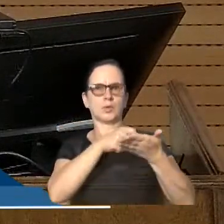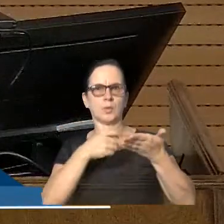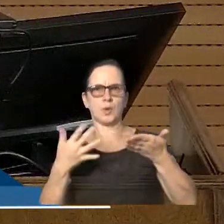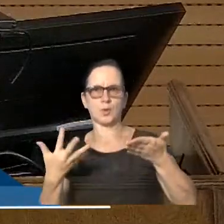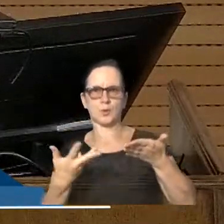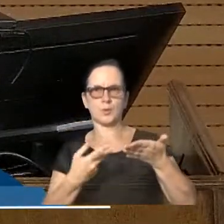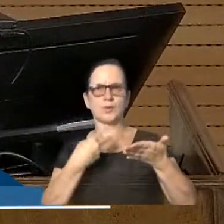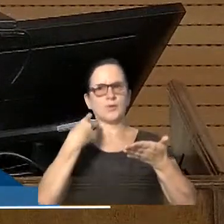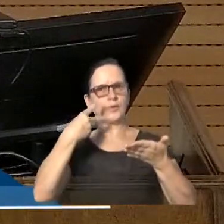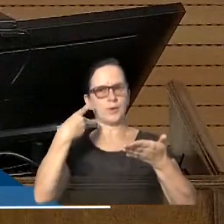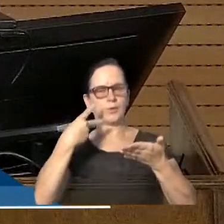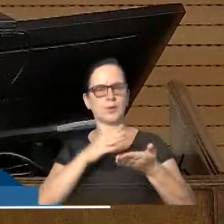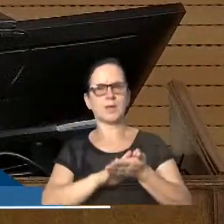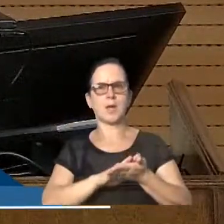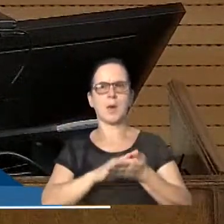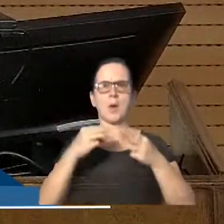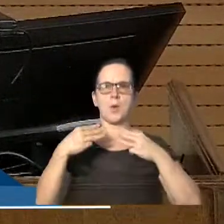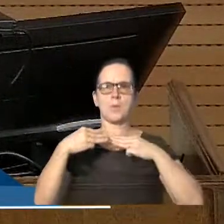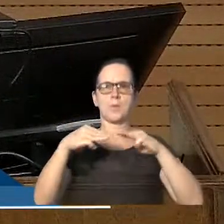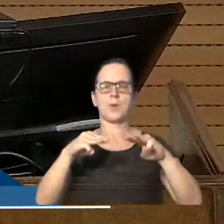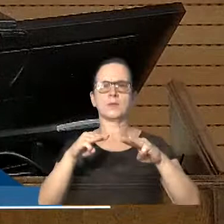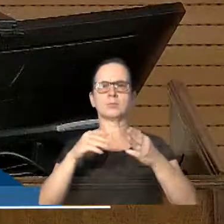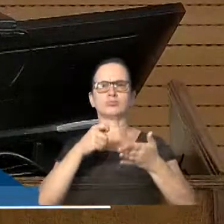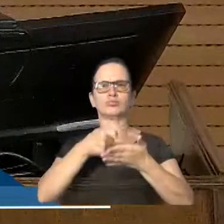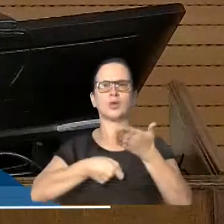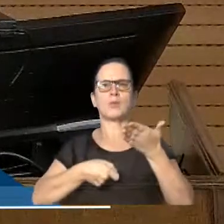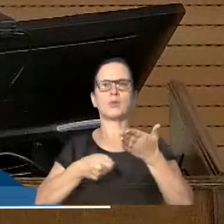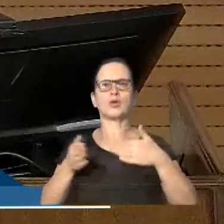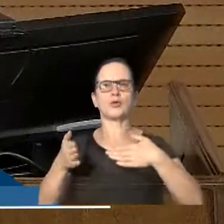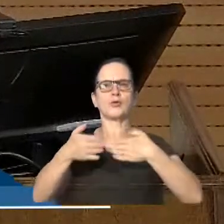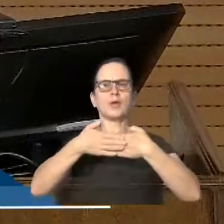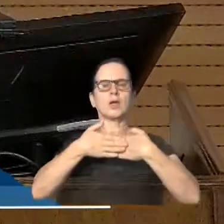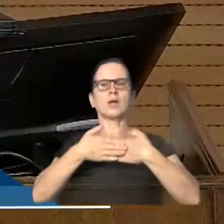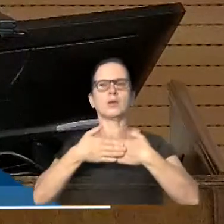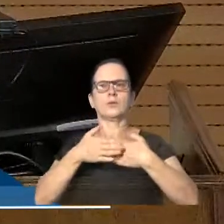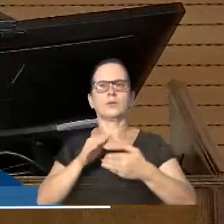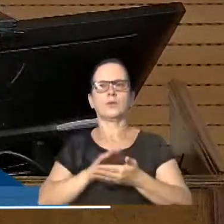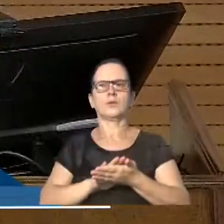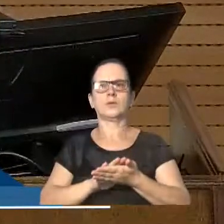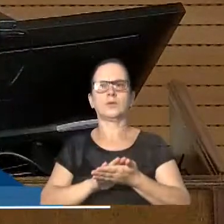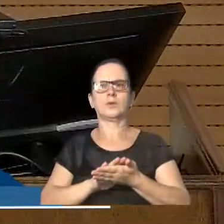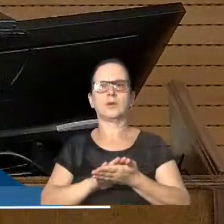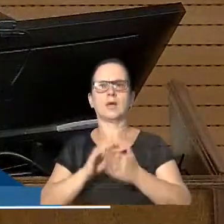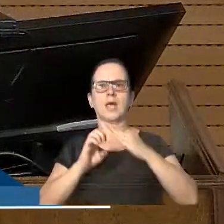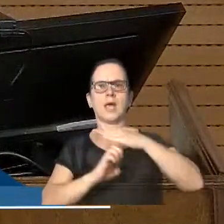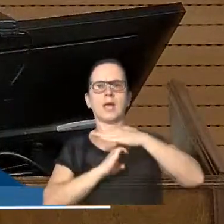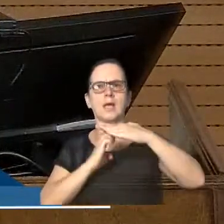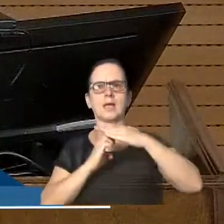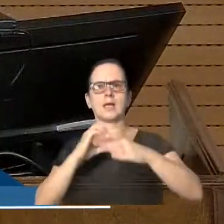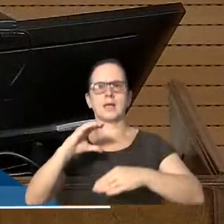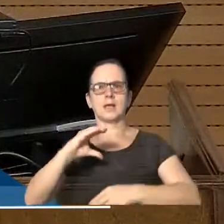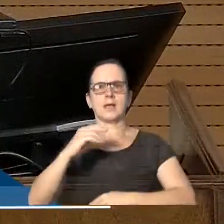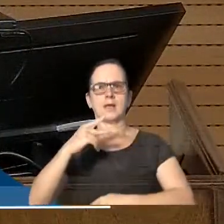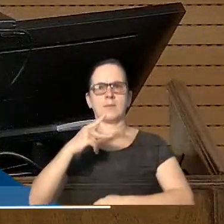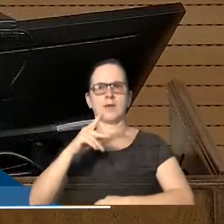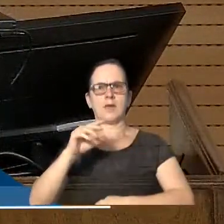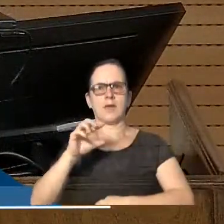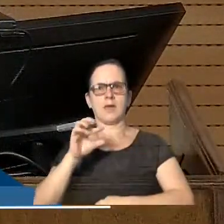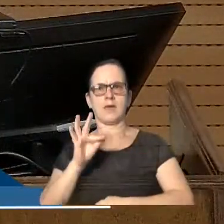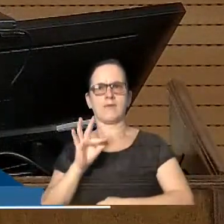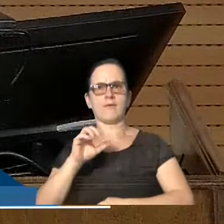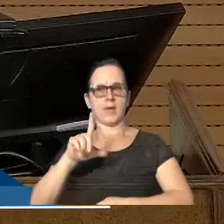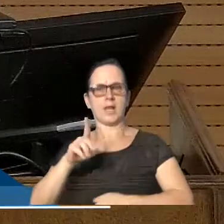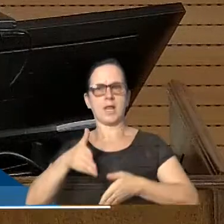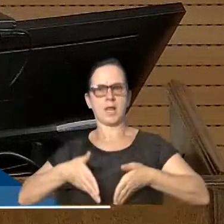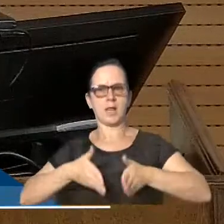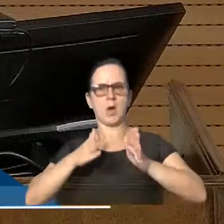demais vereadores, moção de repúdio pelo fechamento do posto de atendimento da empresa CPFL Piratininga, localizada